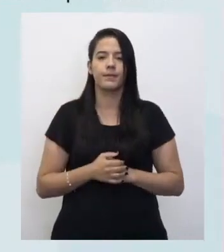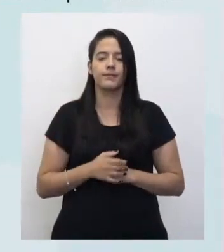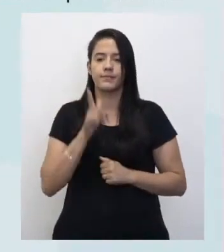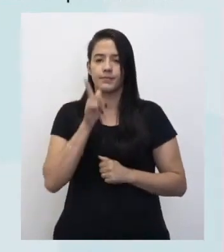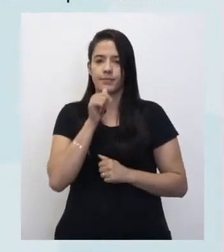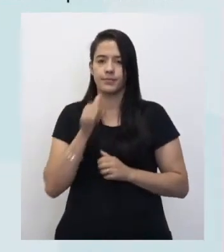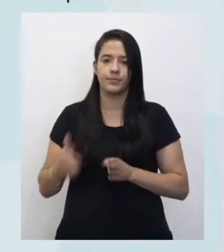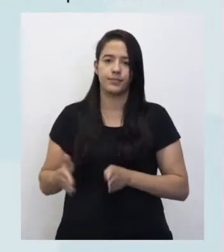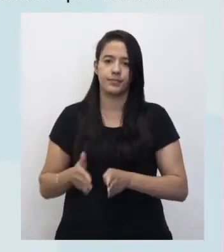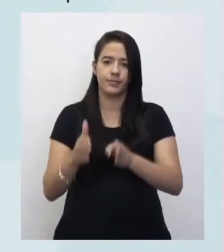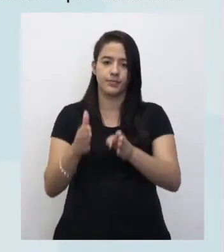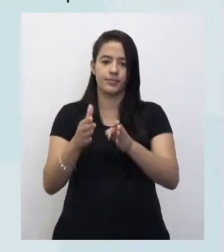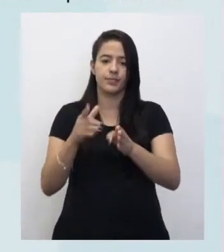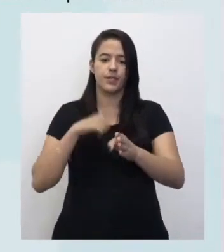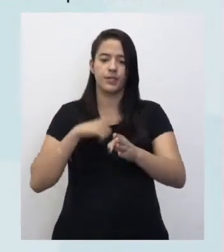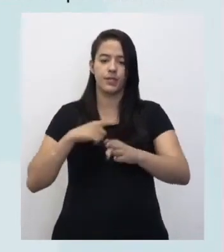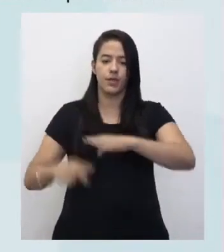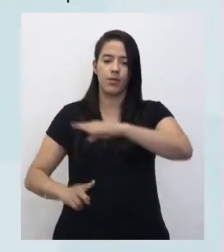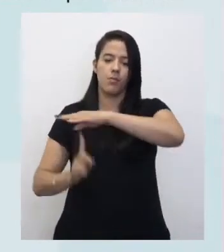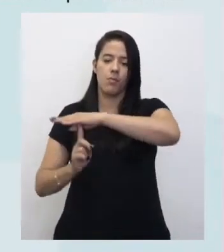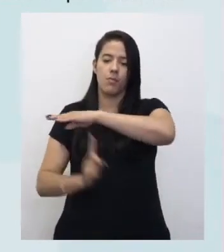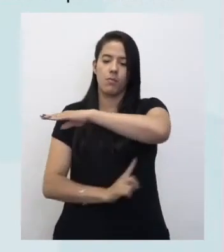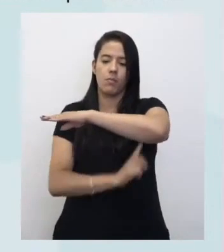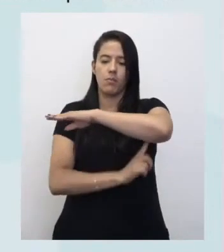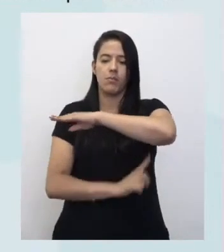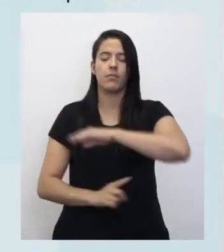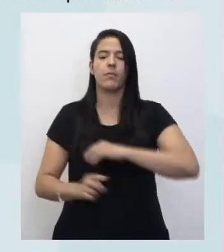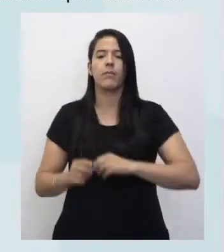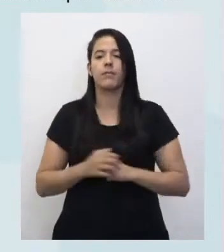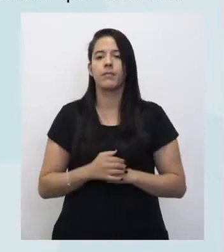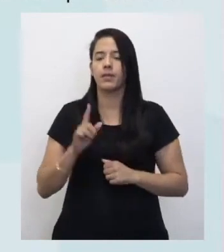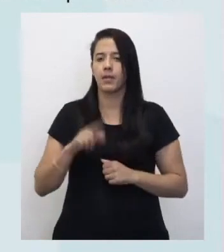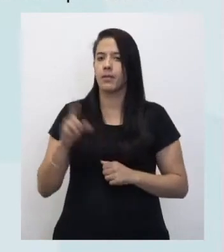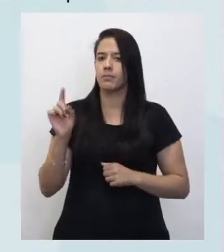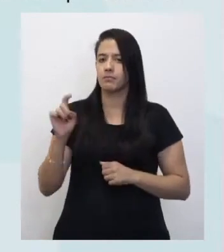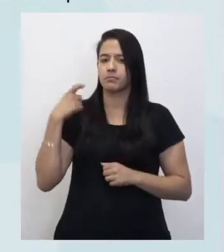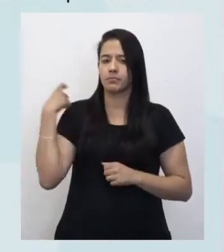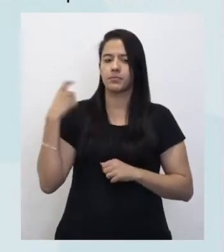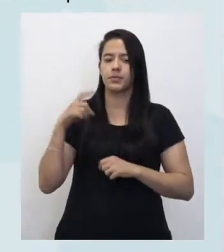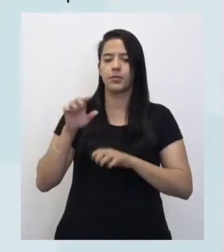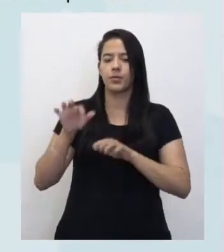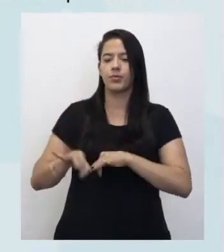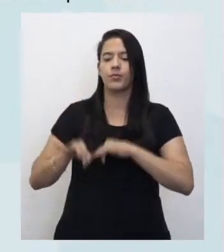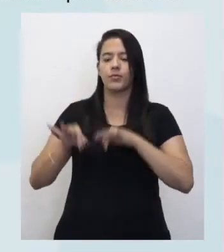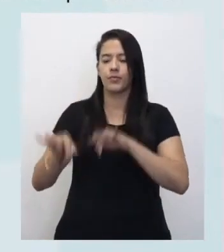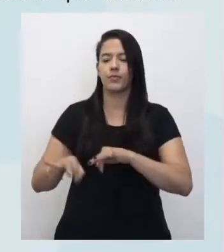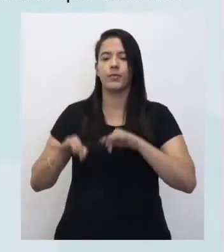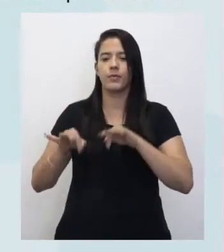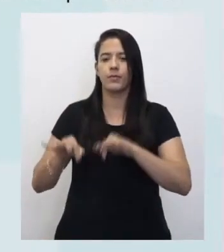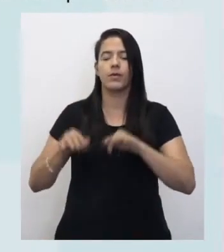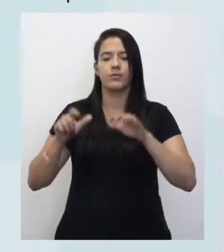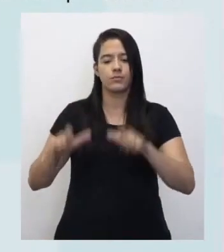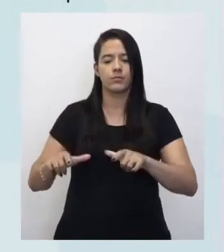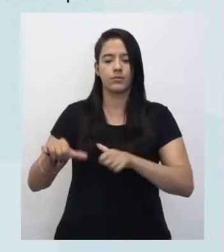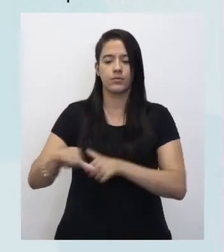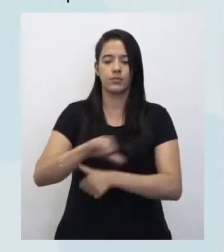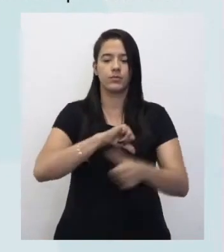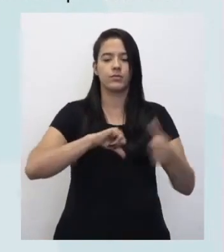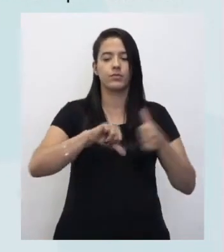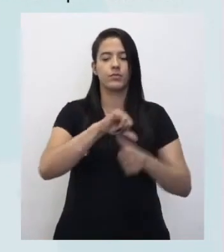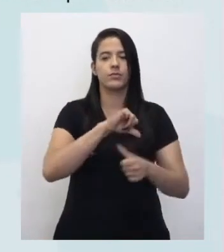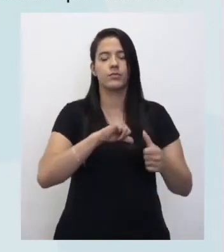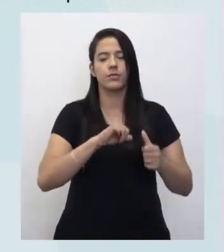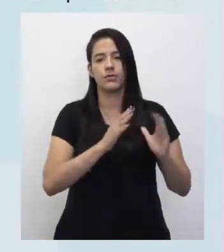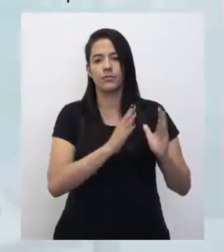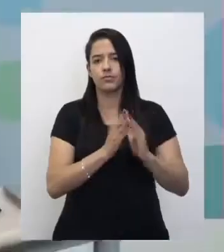rio, e temos uma ponte cruzando ali. Então, aí era um antigo território feudal transformado em uma cidade que, com as cartas de franquia,